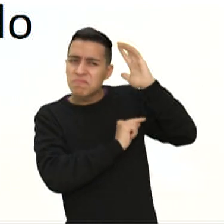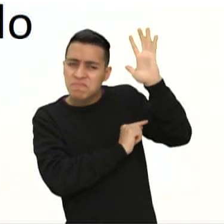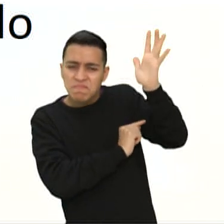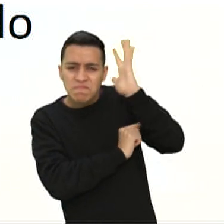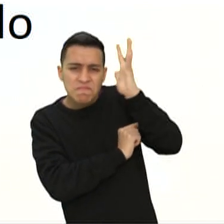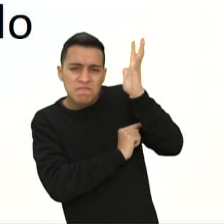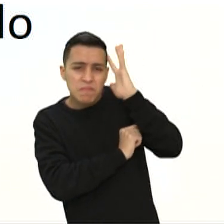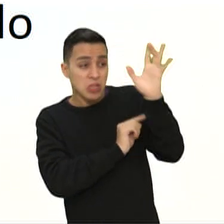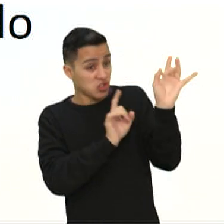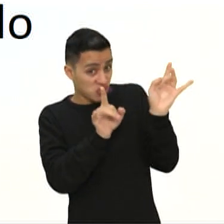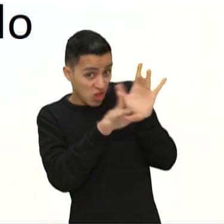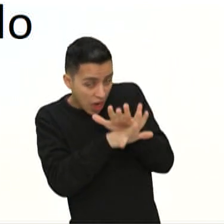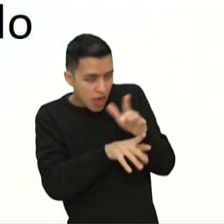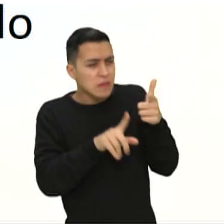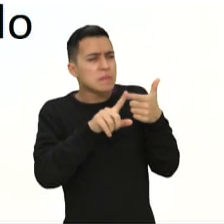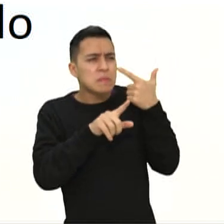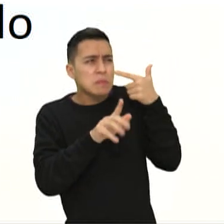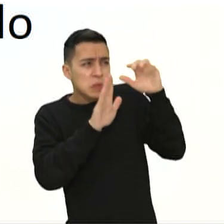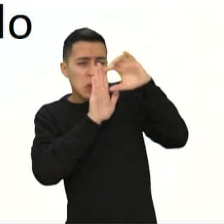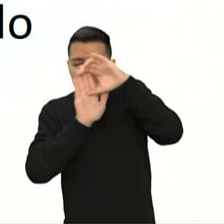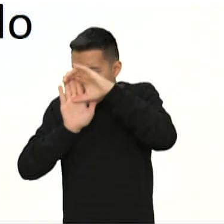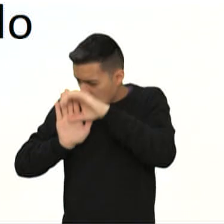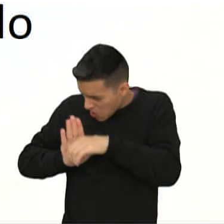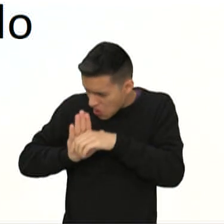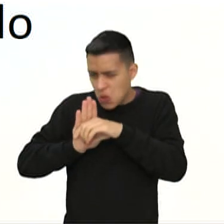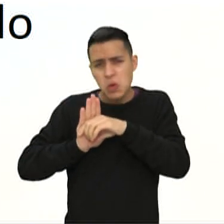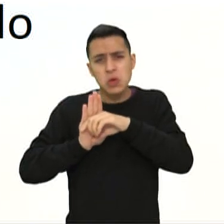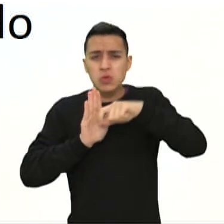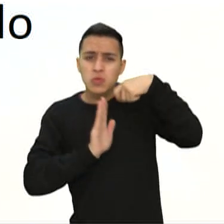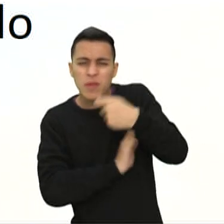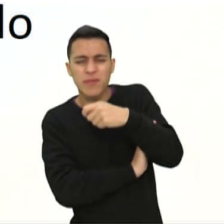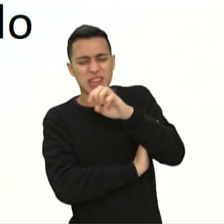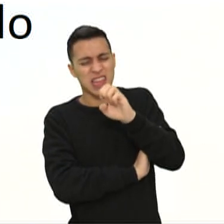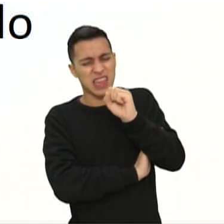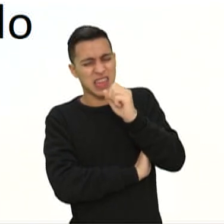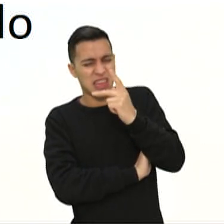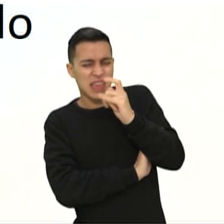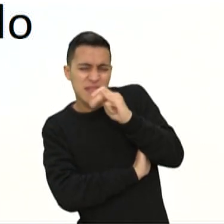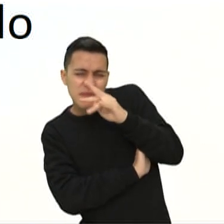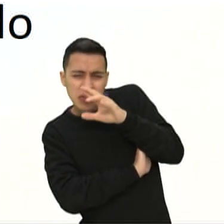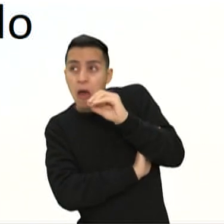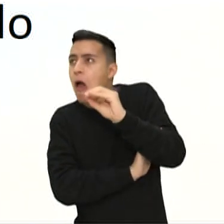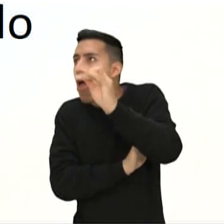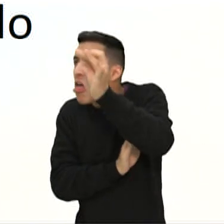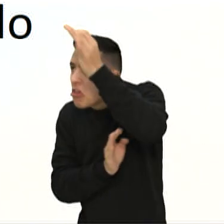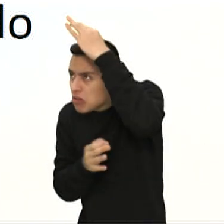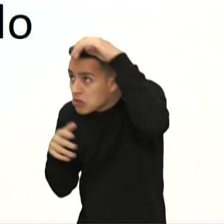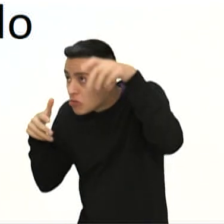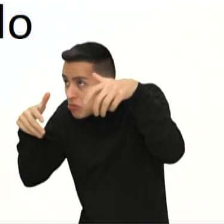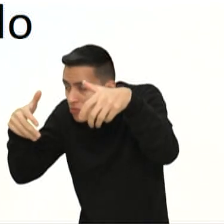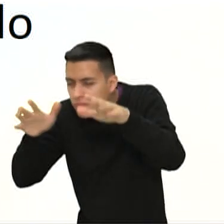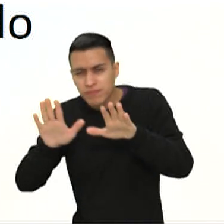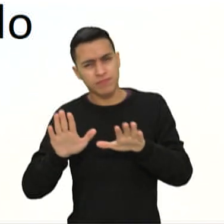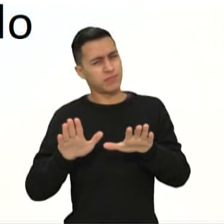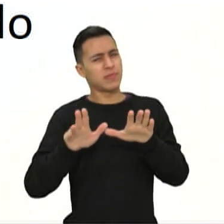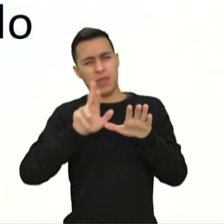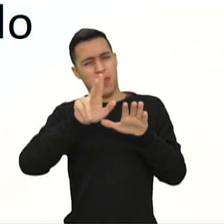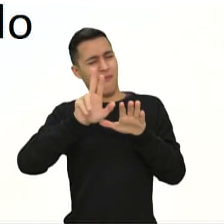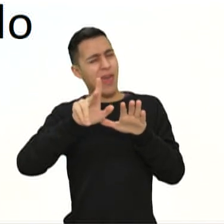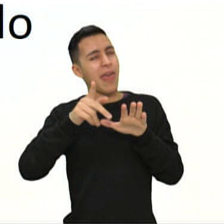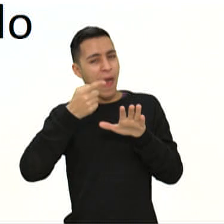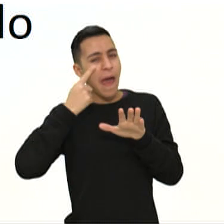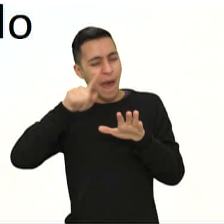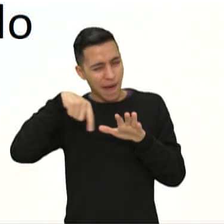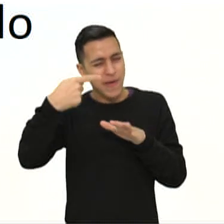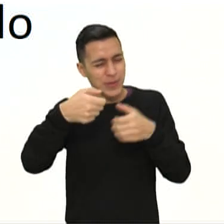Depois, verificar os conceitos de espírito. Eita, professor, vamos falar de espírito hoje? Vamos falar de espírito, mas não é nesse sentido aí, a gente